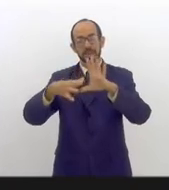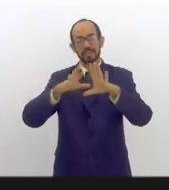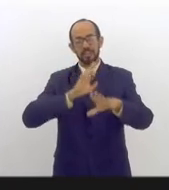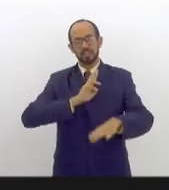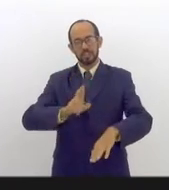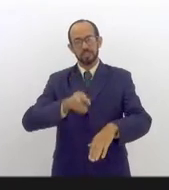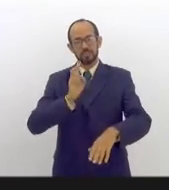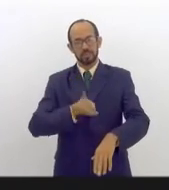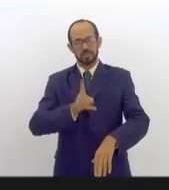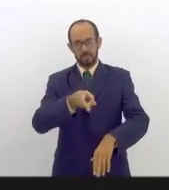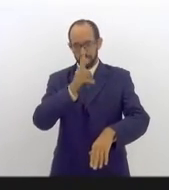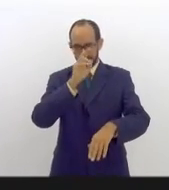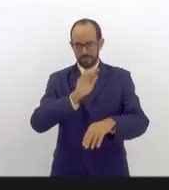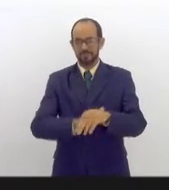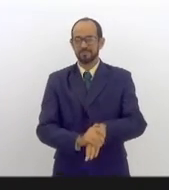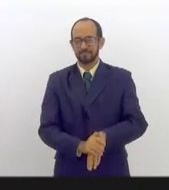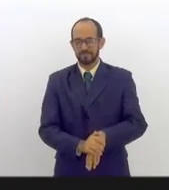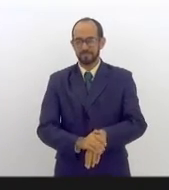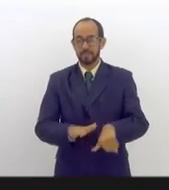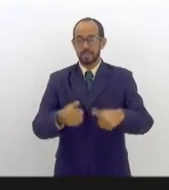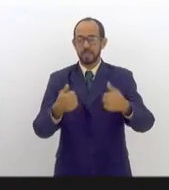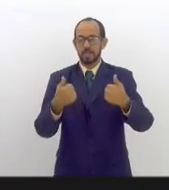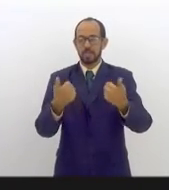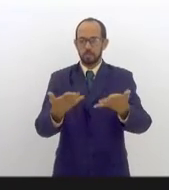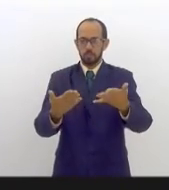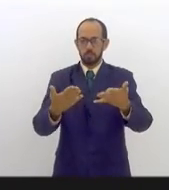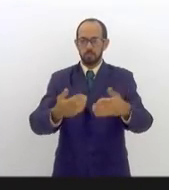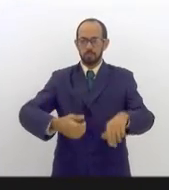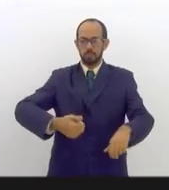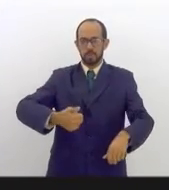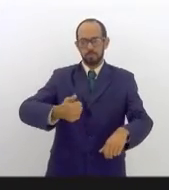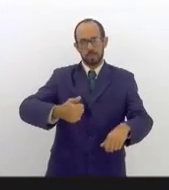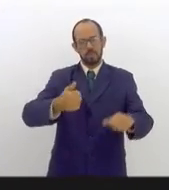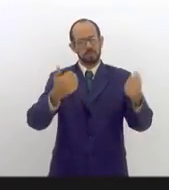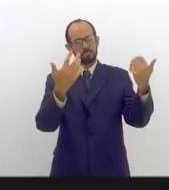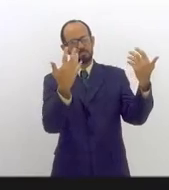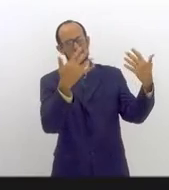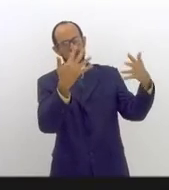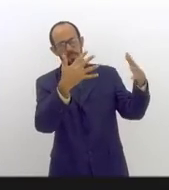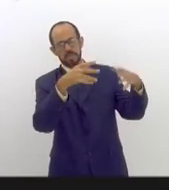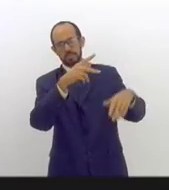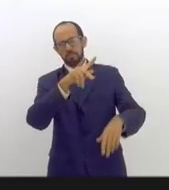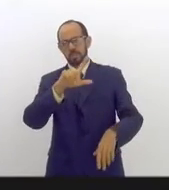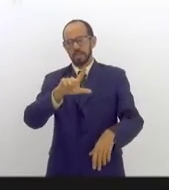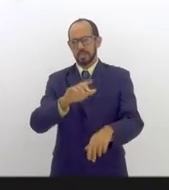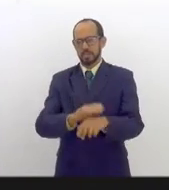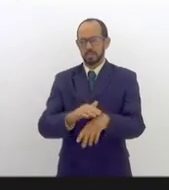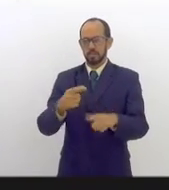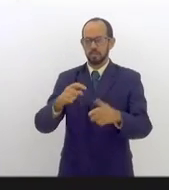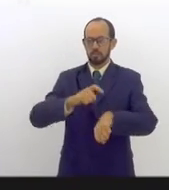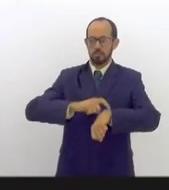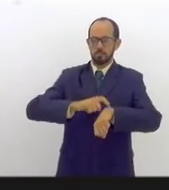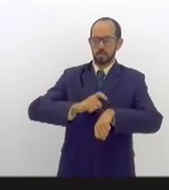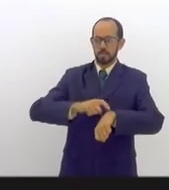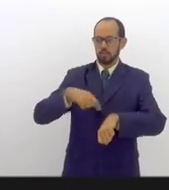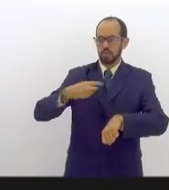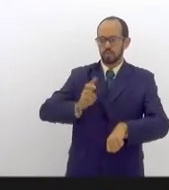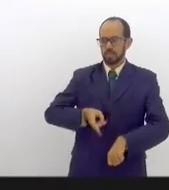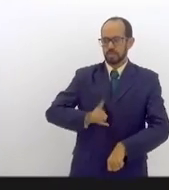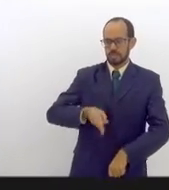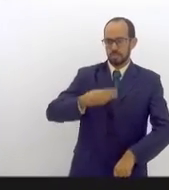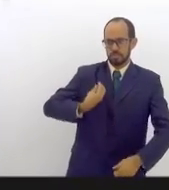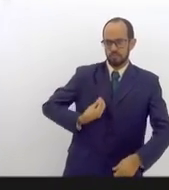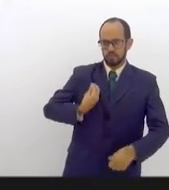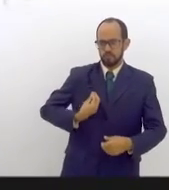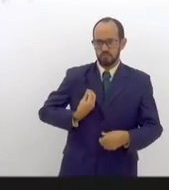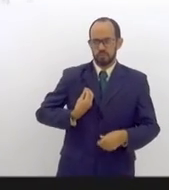sim. Bom, primeiro eu queria elogiar o projeto, né? Num momento que a gente sempre vive